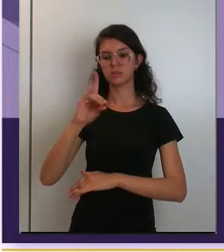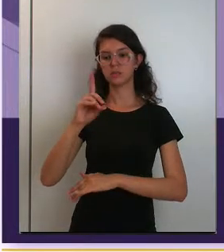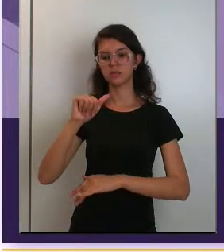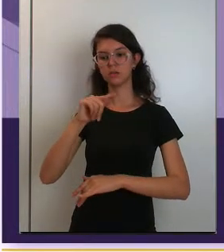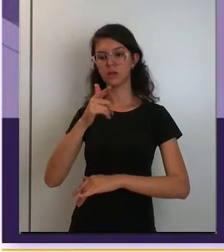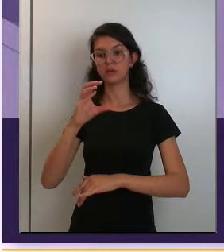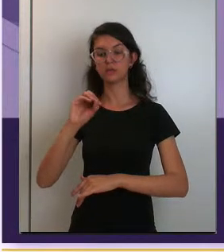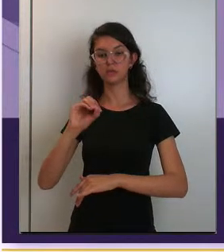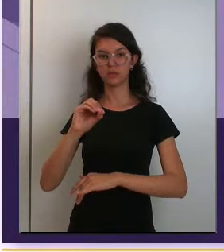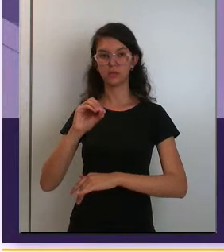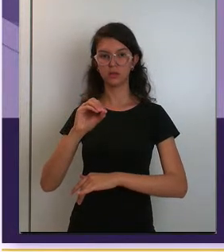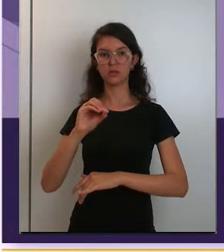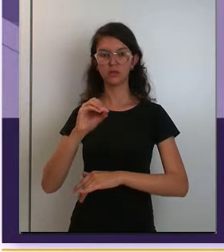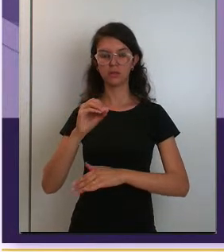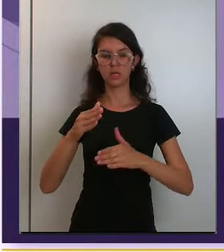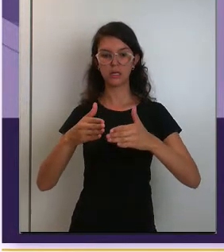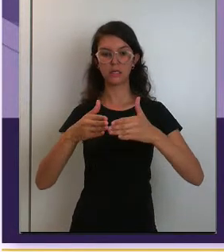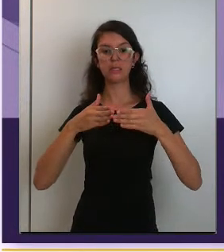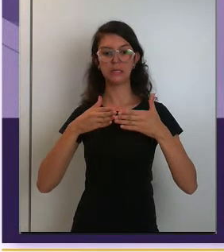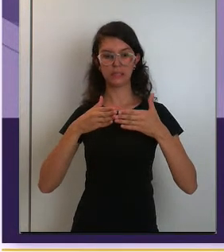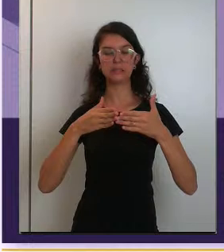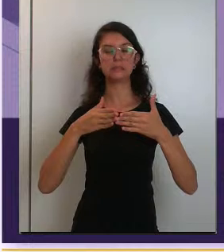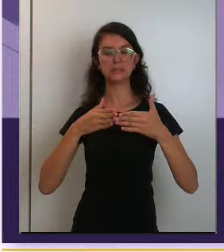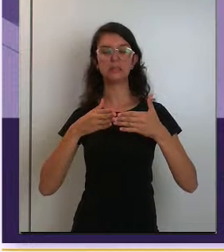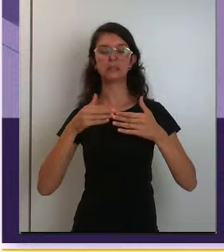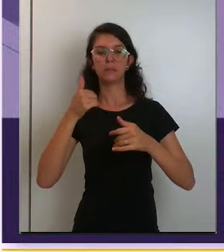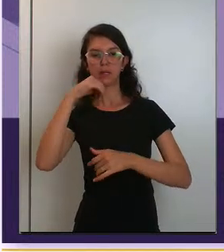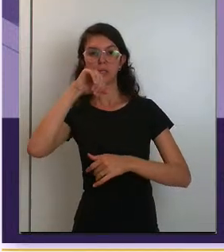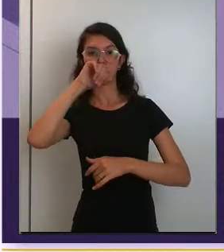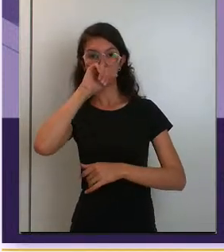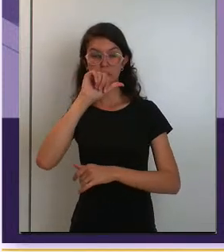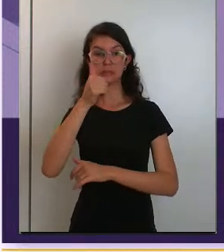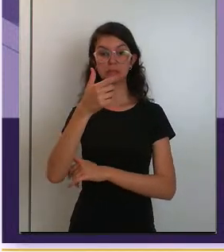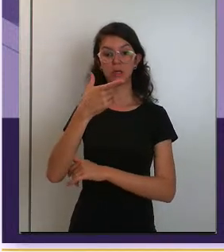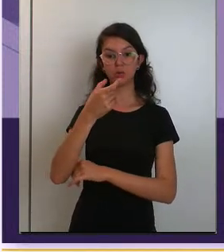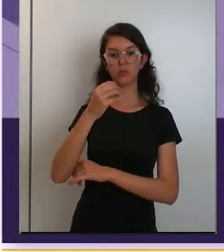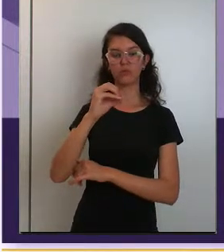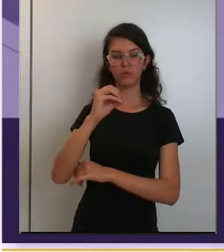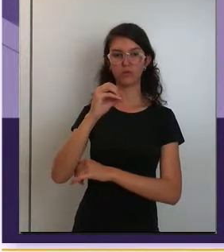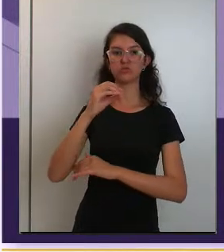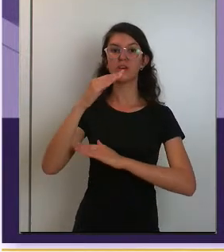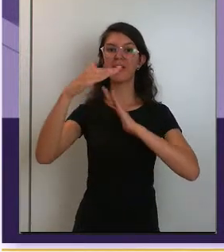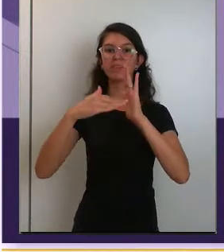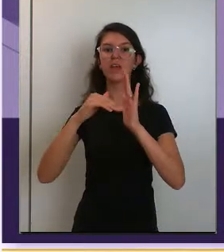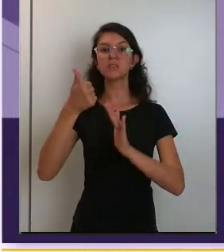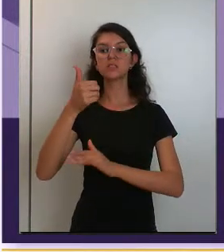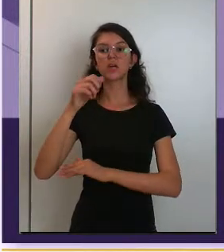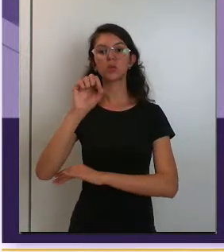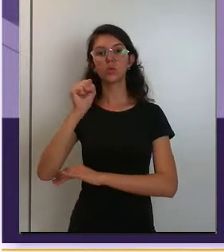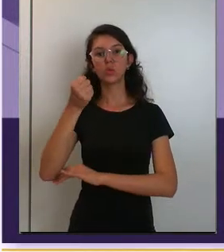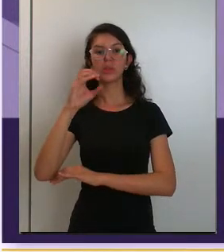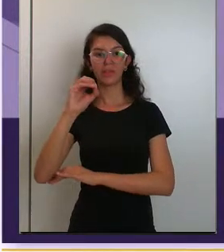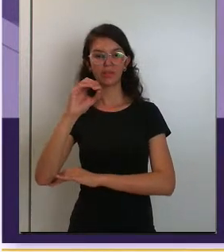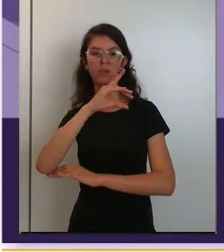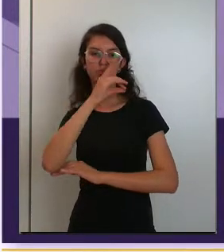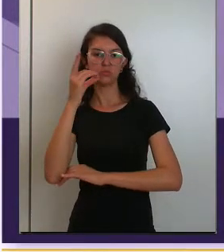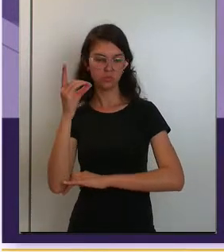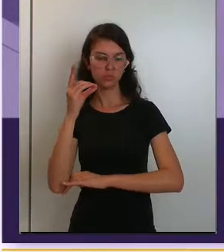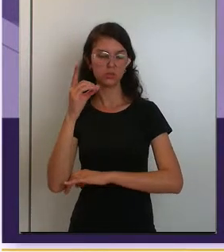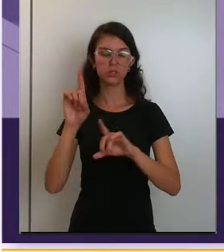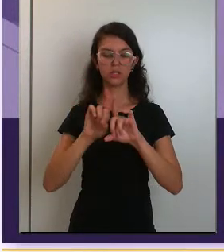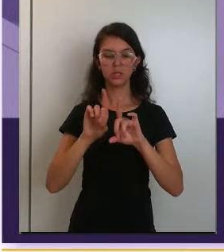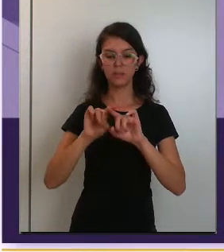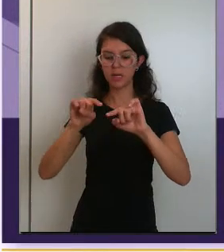licença maternidade de 120 para 180 dias, né, a implementação de salas